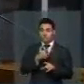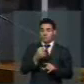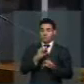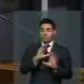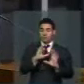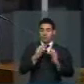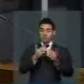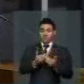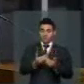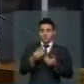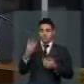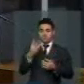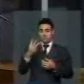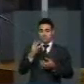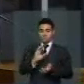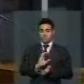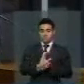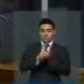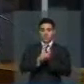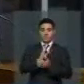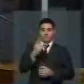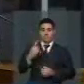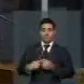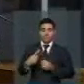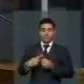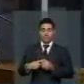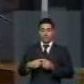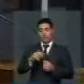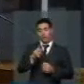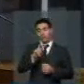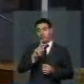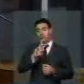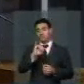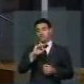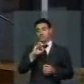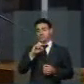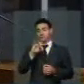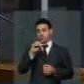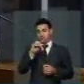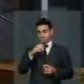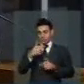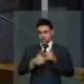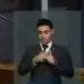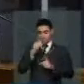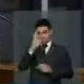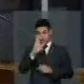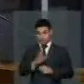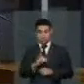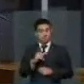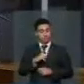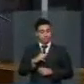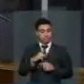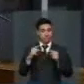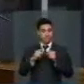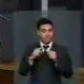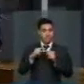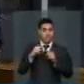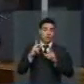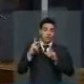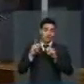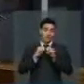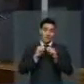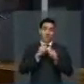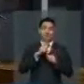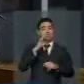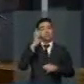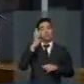33 conselhos metropolitanos. Os vicentinos que atuam no Brasil concretizam o sonho de Frederico, formar